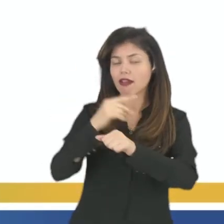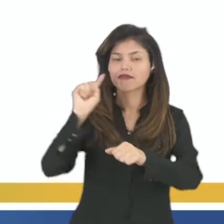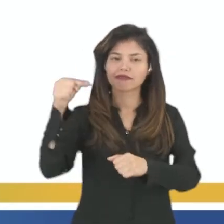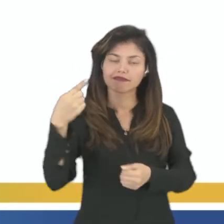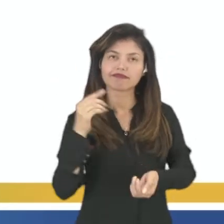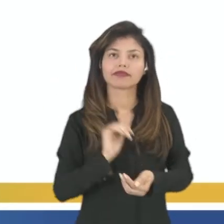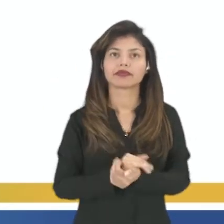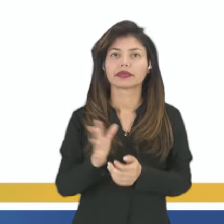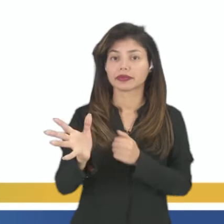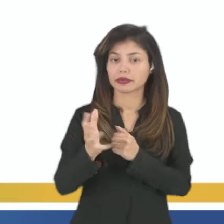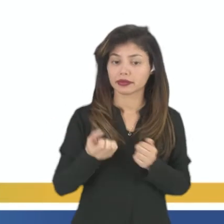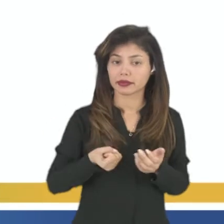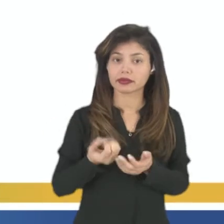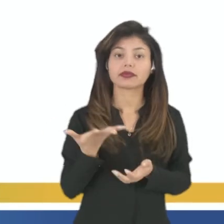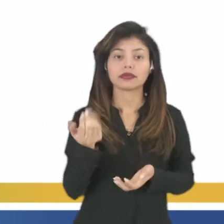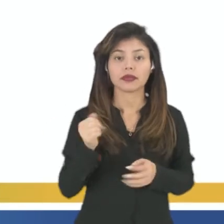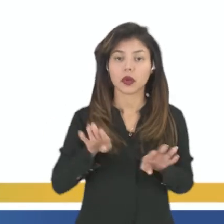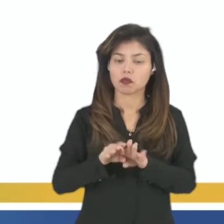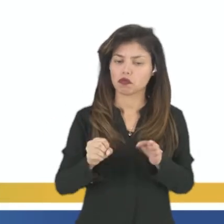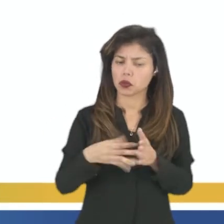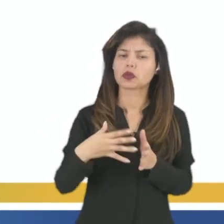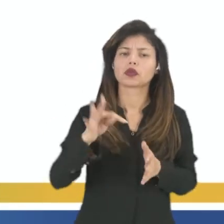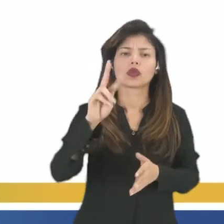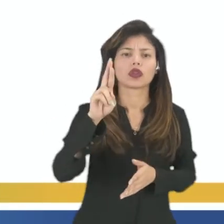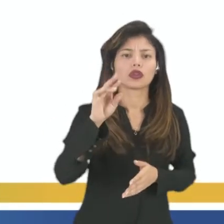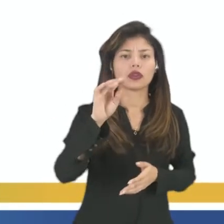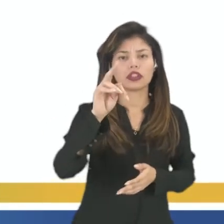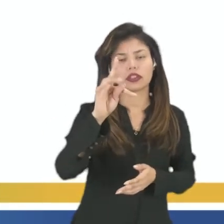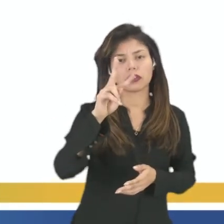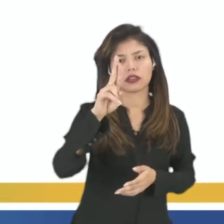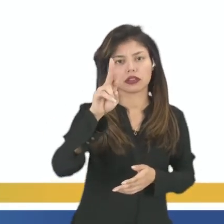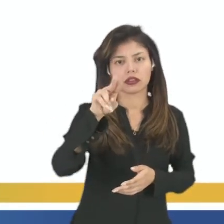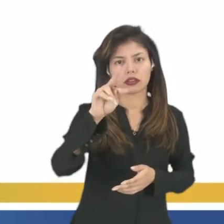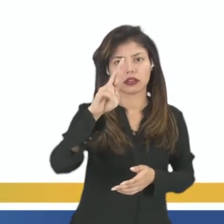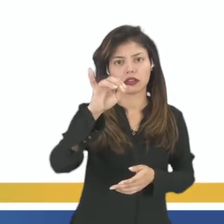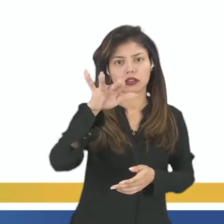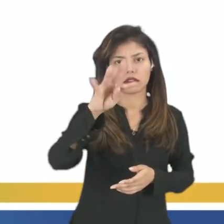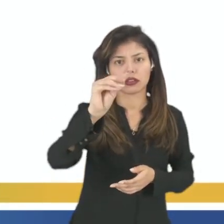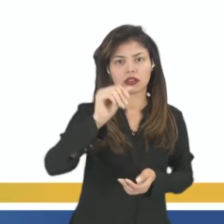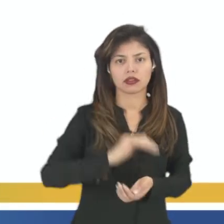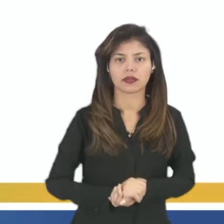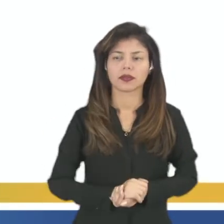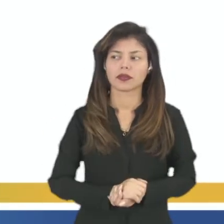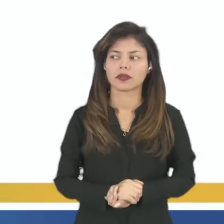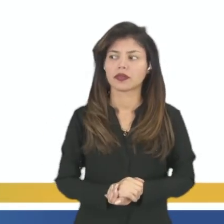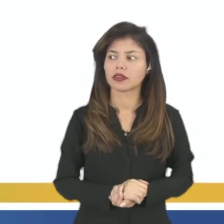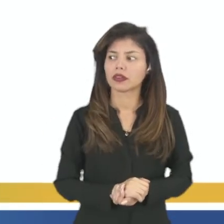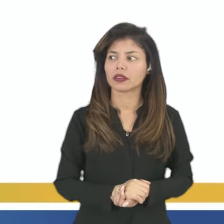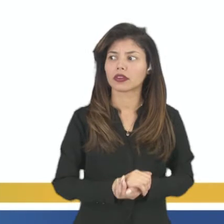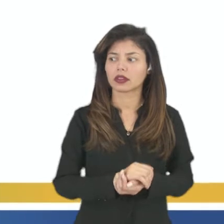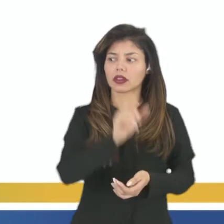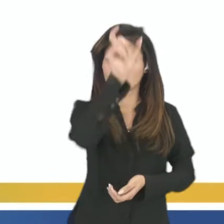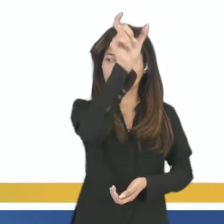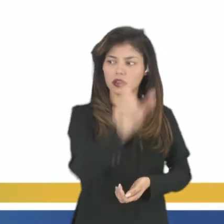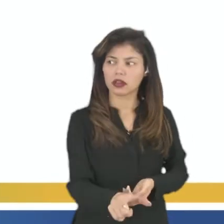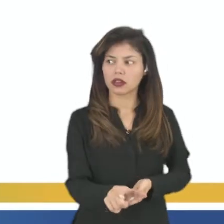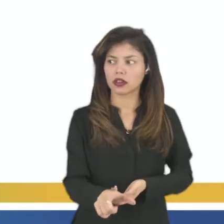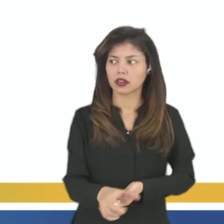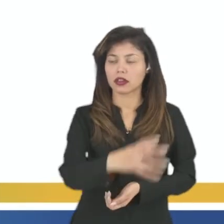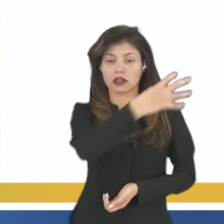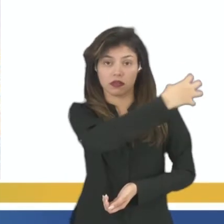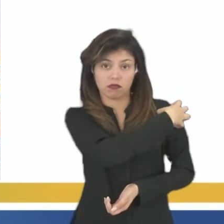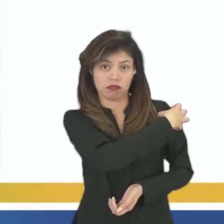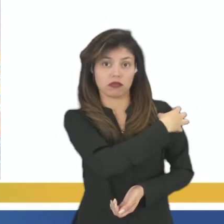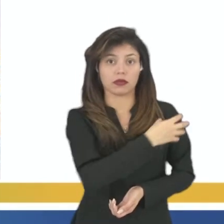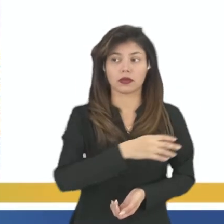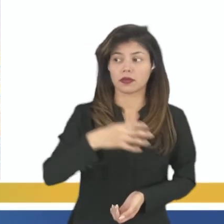cidade recebe muito turista, né? Então as pessoas ficam encantadas. Então como diz o texto, é impossível não se apaixonar por Londres, né?